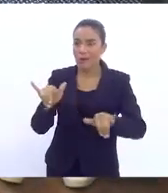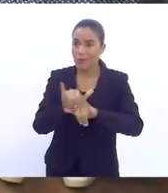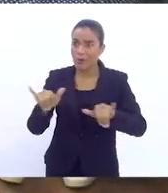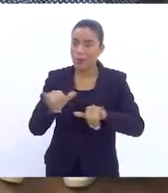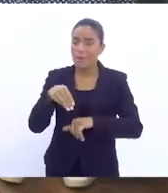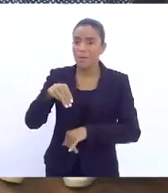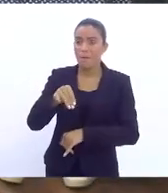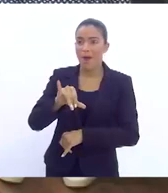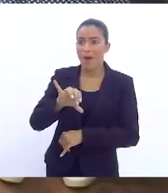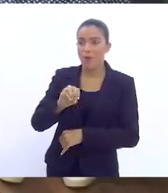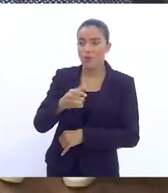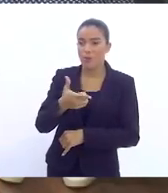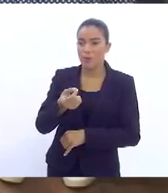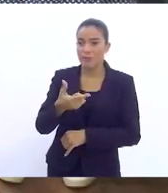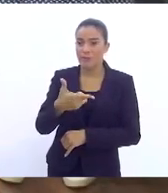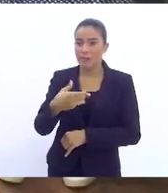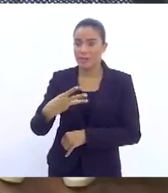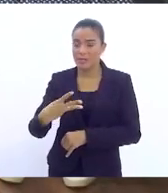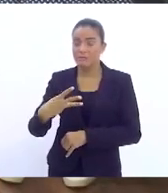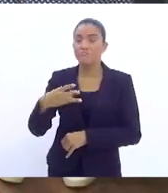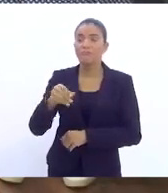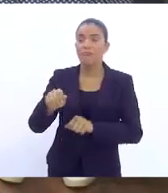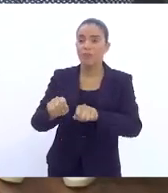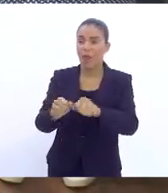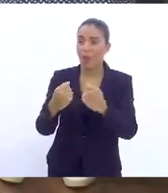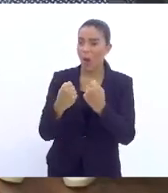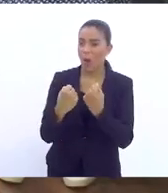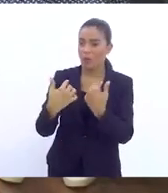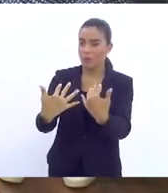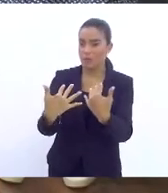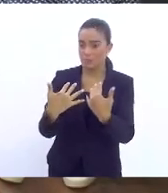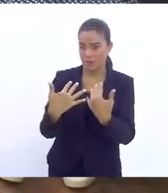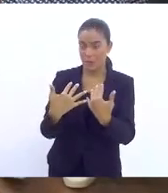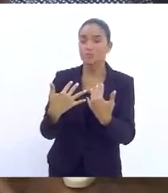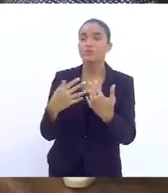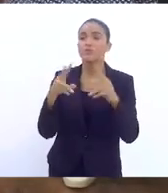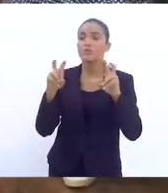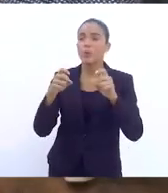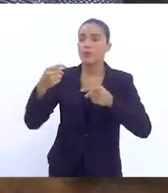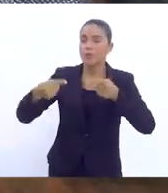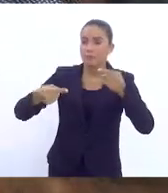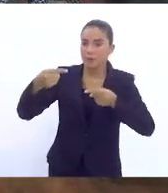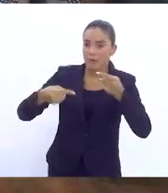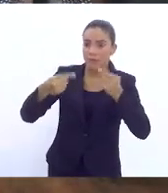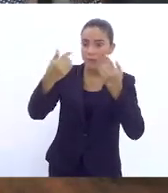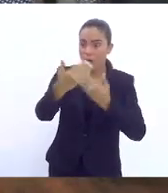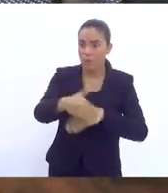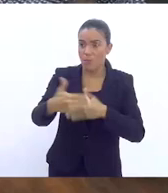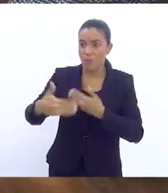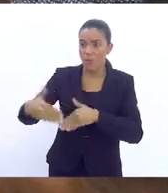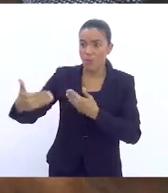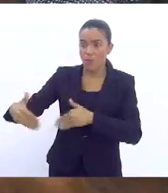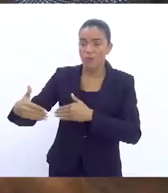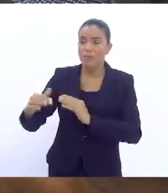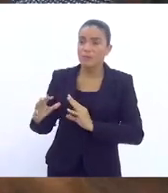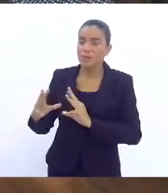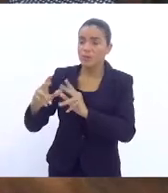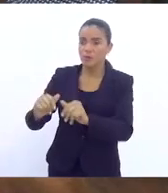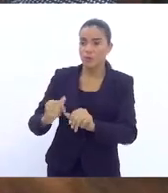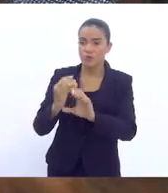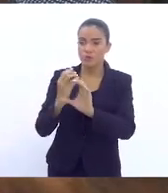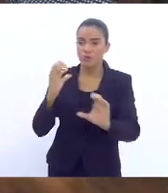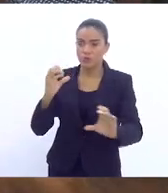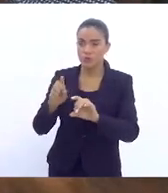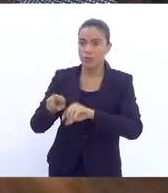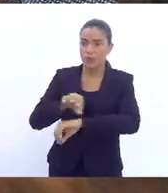declara abertos os trabalhos da audiência pública com o tema debate sobre o concurso público para os engenheiros e